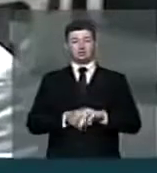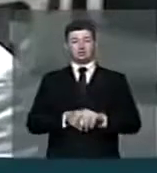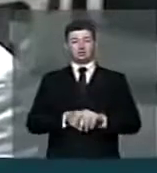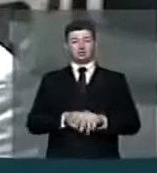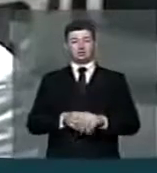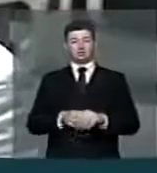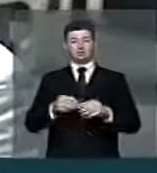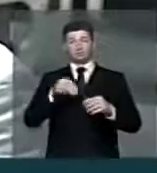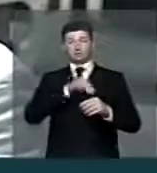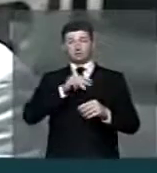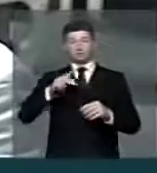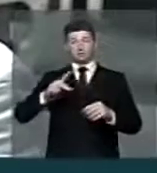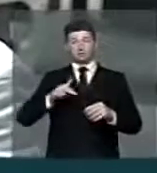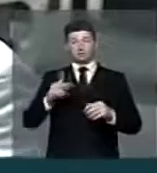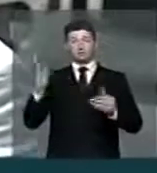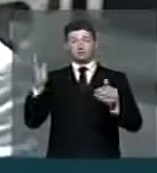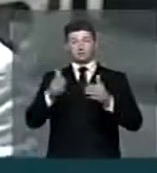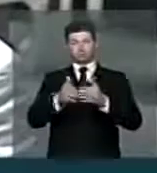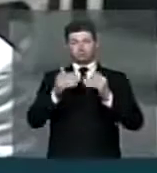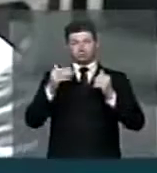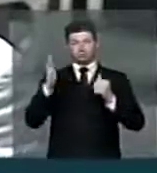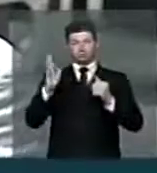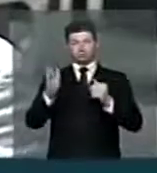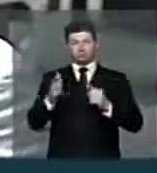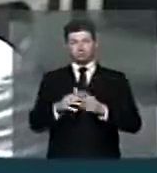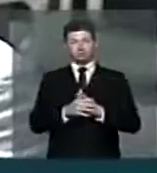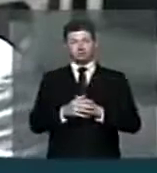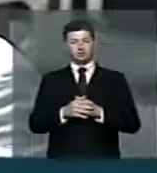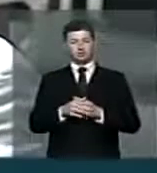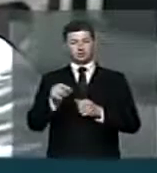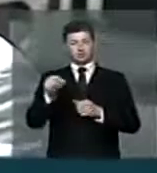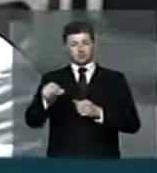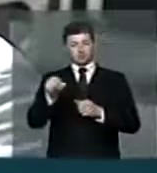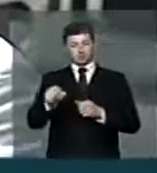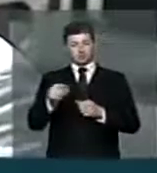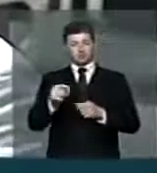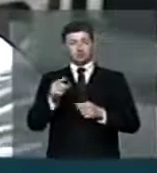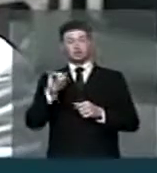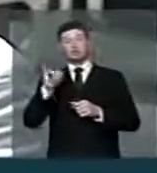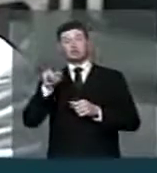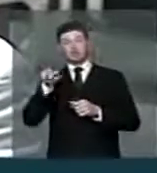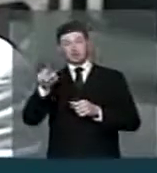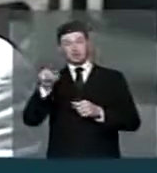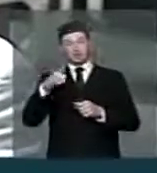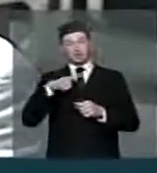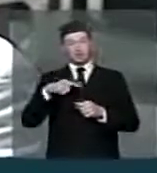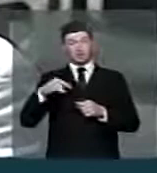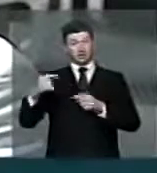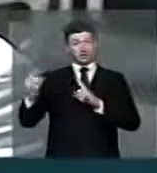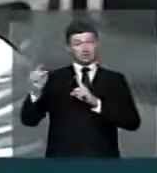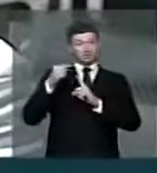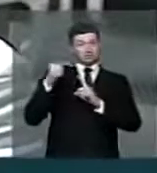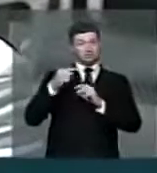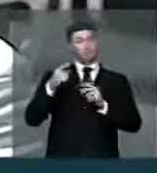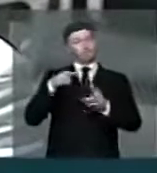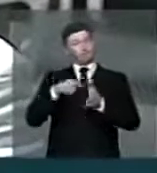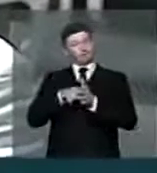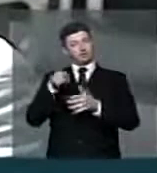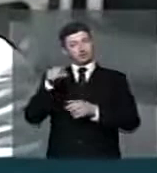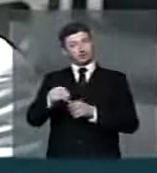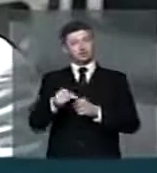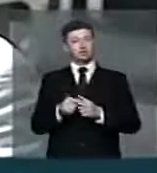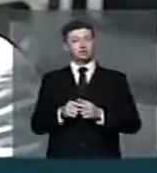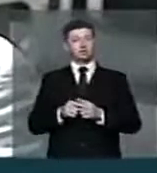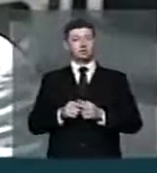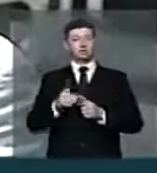ao Ministério Público pedir que essa situação de achar que ela também diz que sofria fosse investigada.